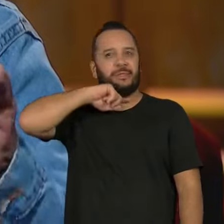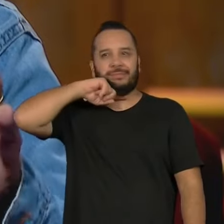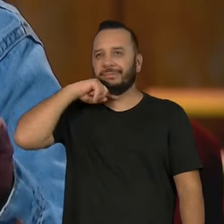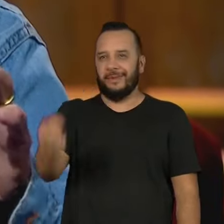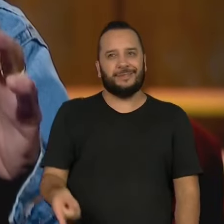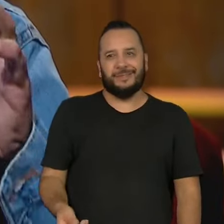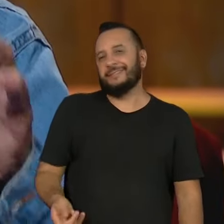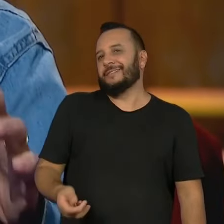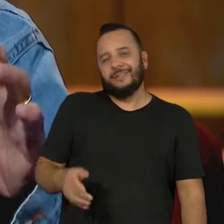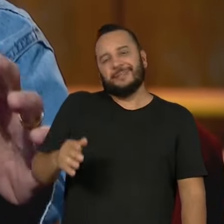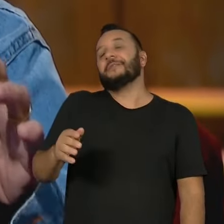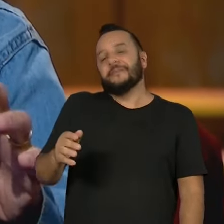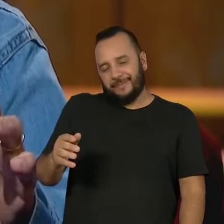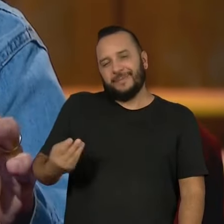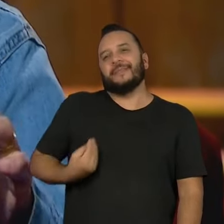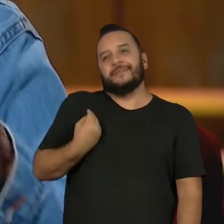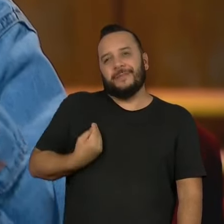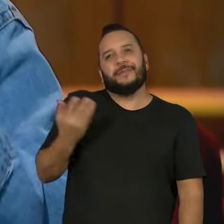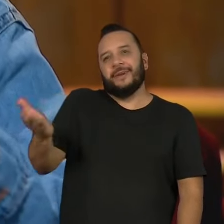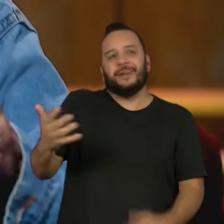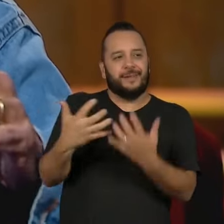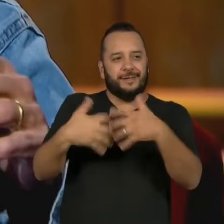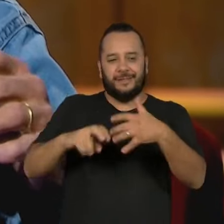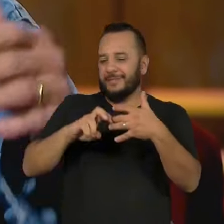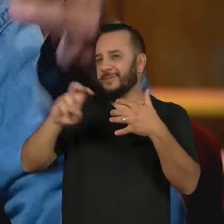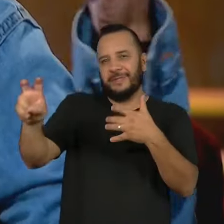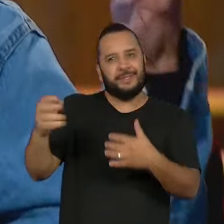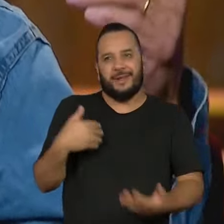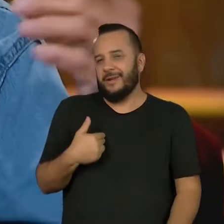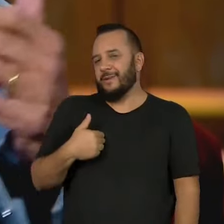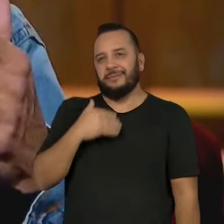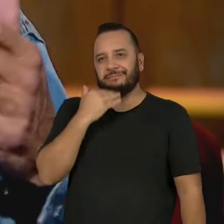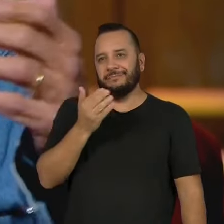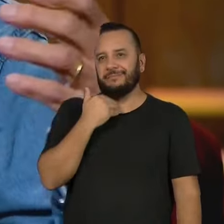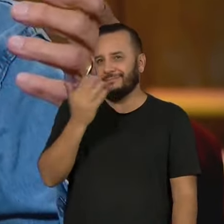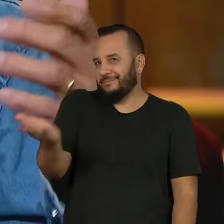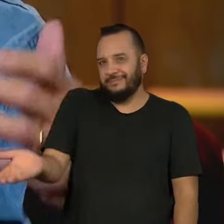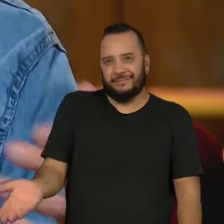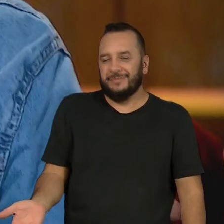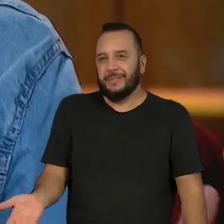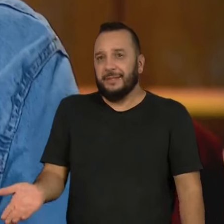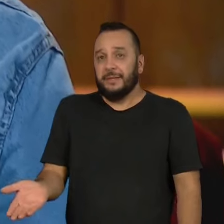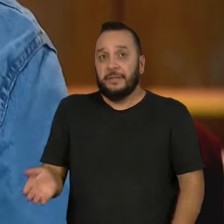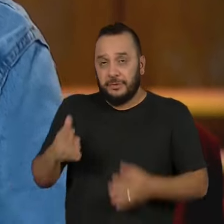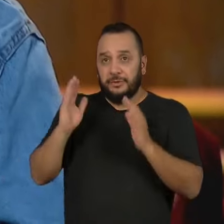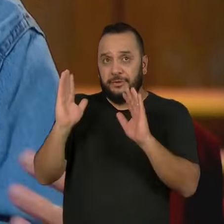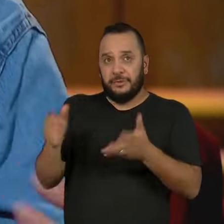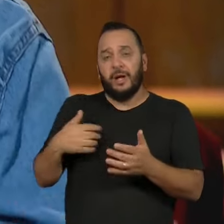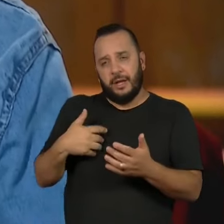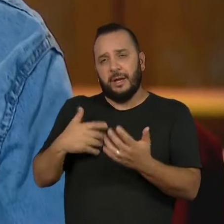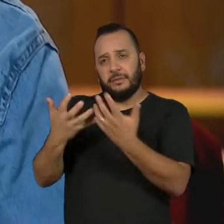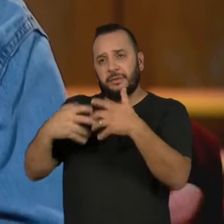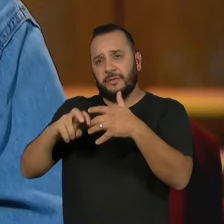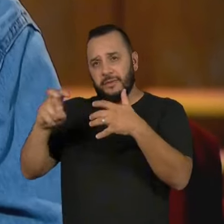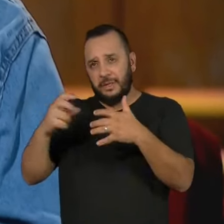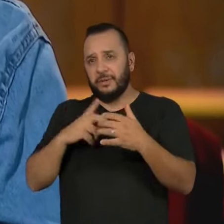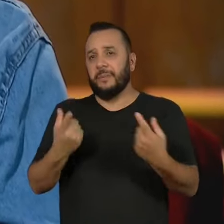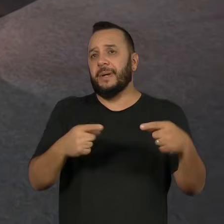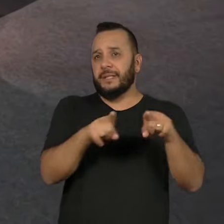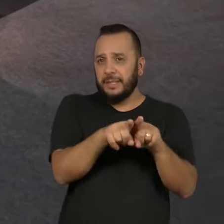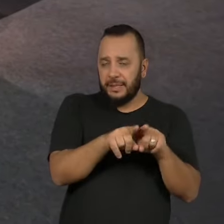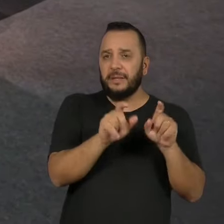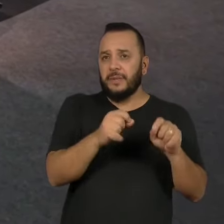artificial tá aí e vai estar em todos os segmentos Como assim por exemplo lá atrás o ser humano fez fez parceria com os com o negócio com o